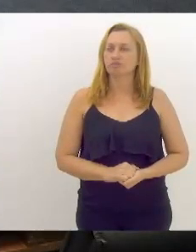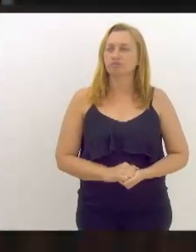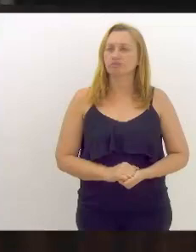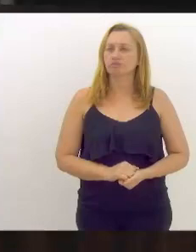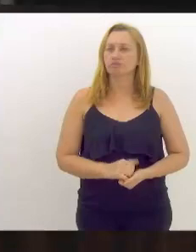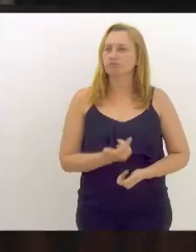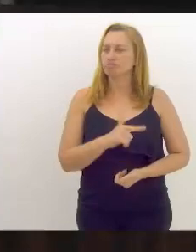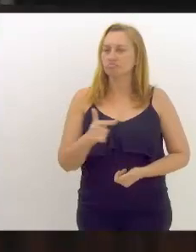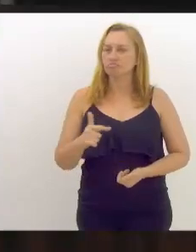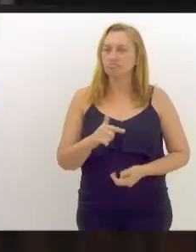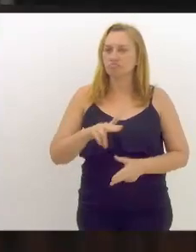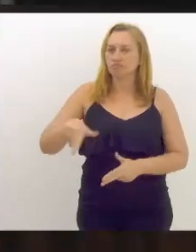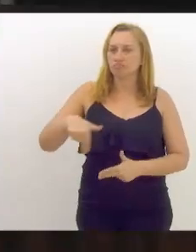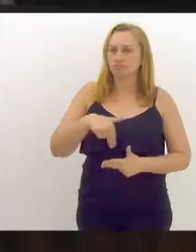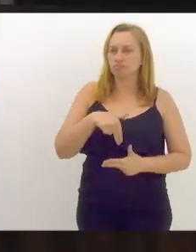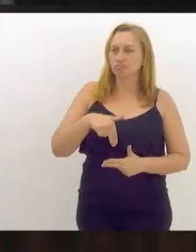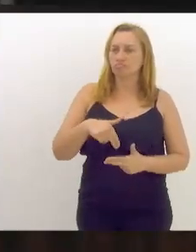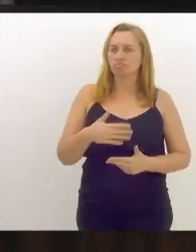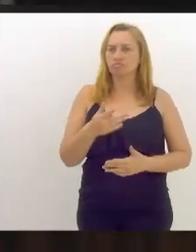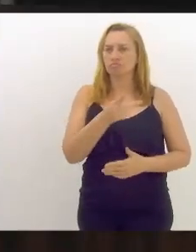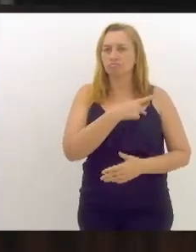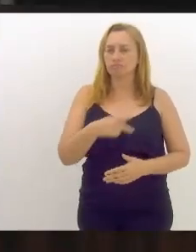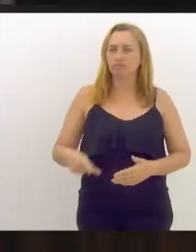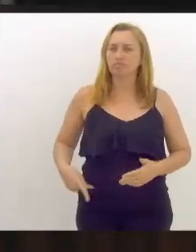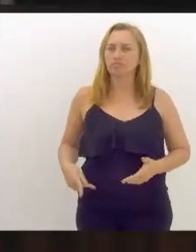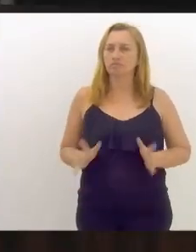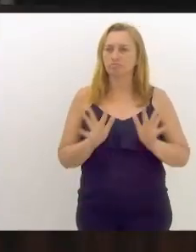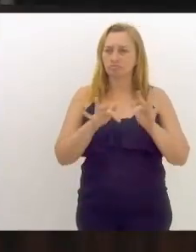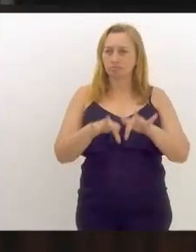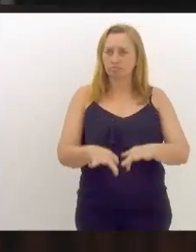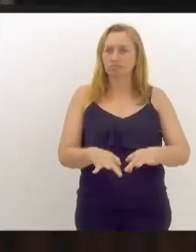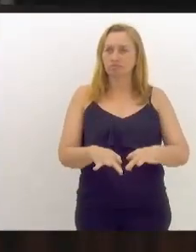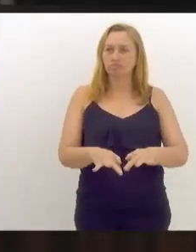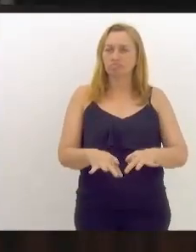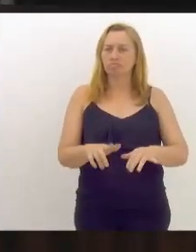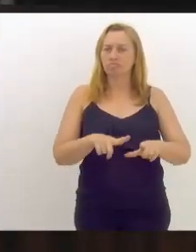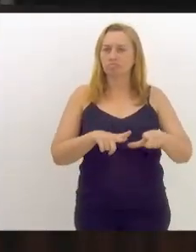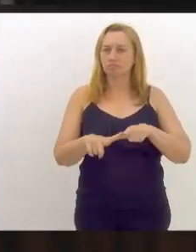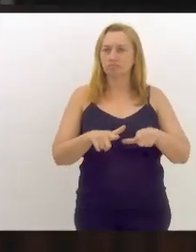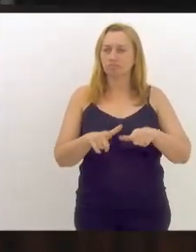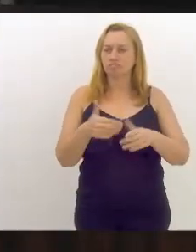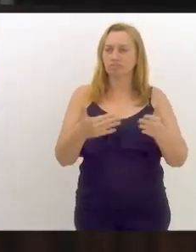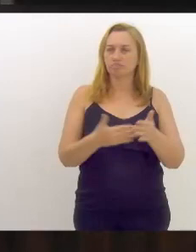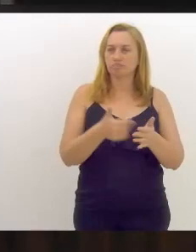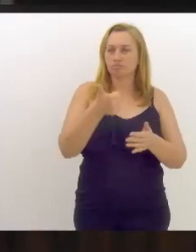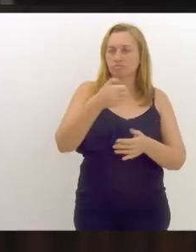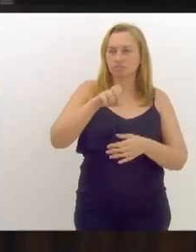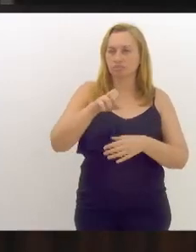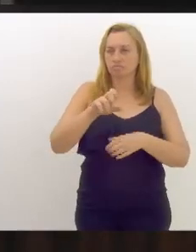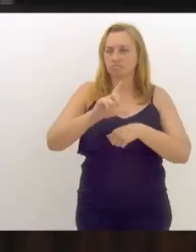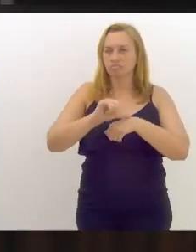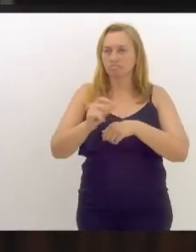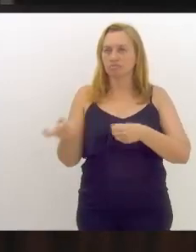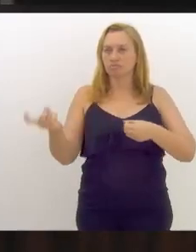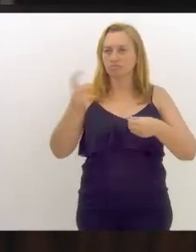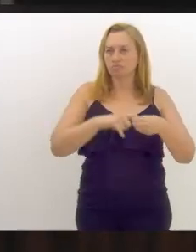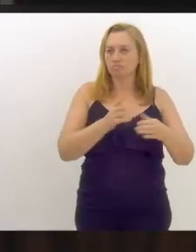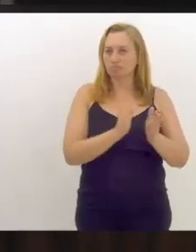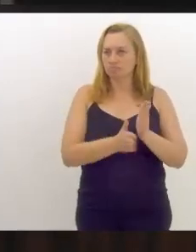Não havendo mais oradores inscritos, a presidência suspende os trabalhos da sessão até às 15 horas.